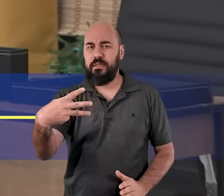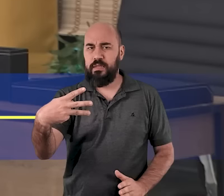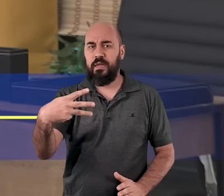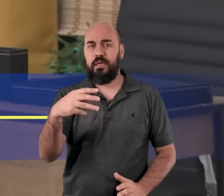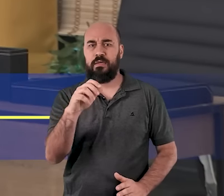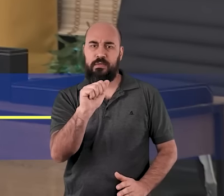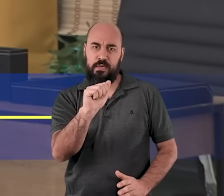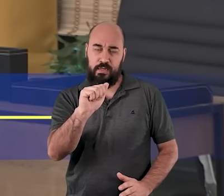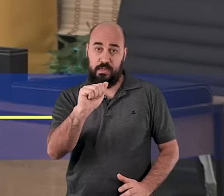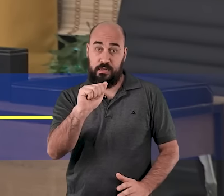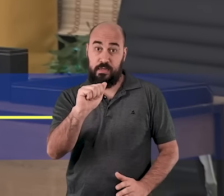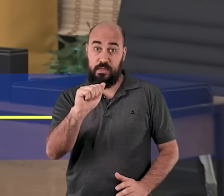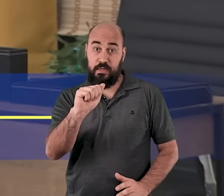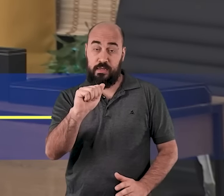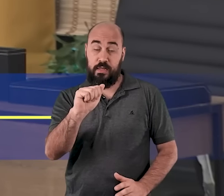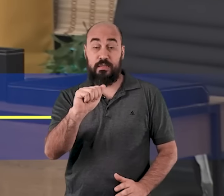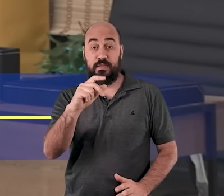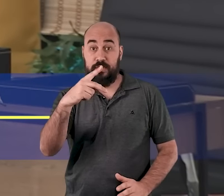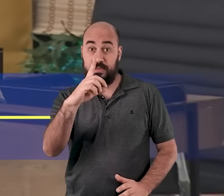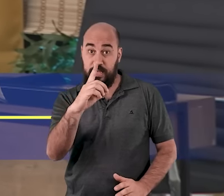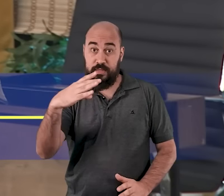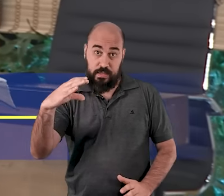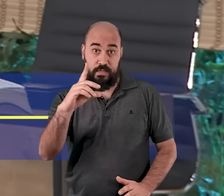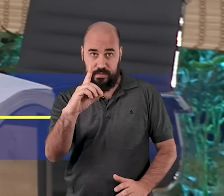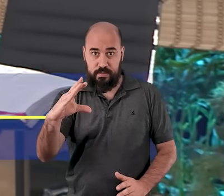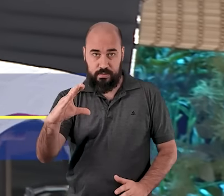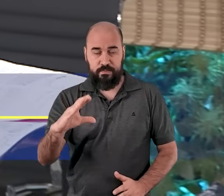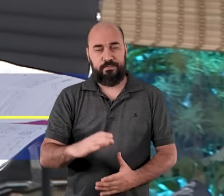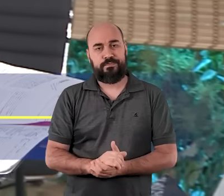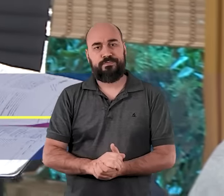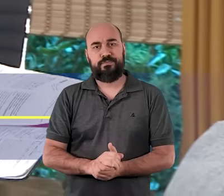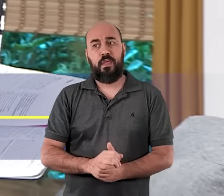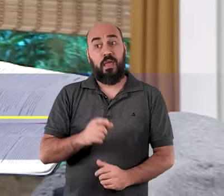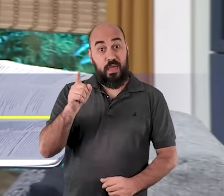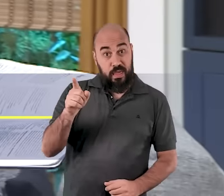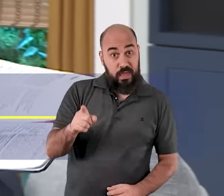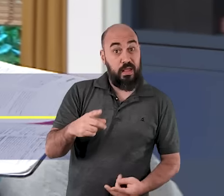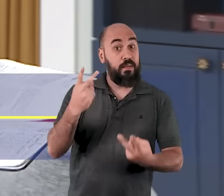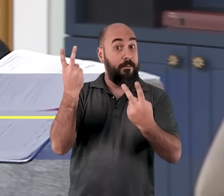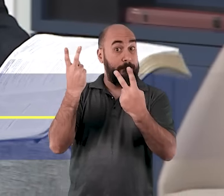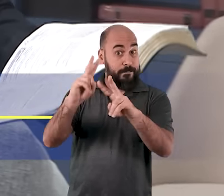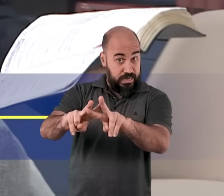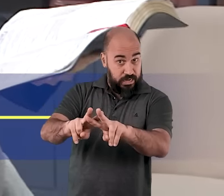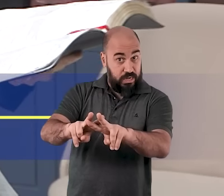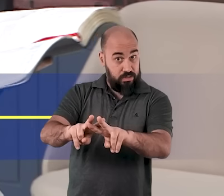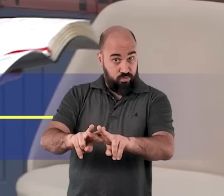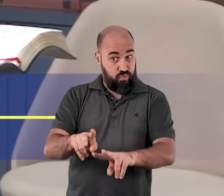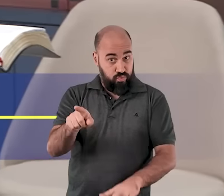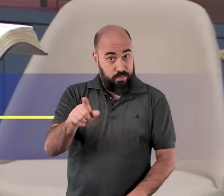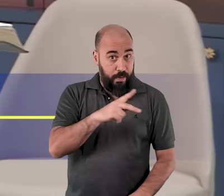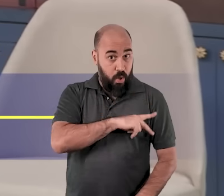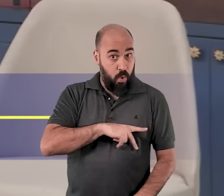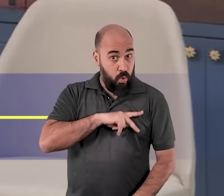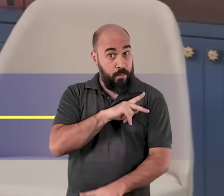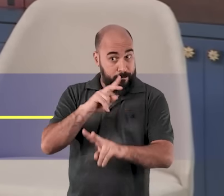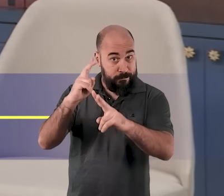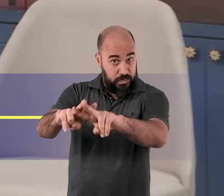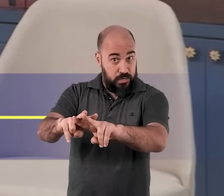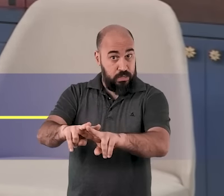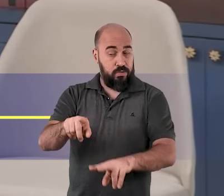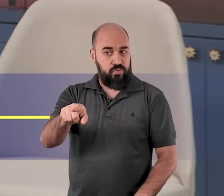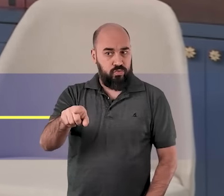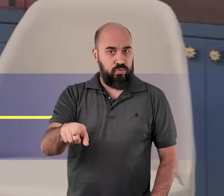prisão domiciliar, e a razão de sua prisão não era outra senão o fato de ser um pregador do Evangelho, um missionário. Ele